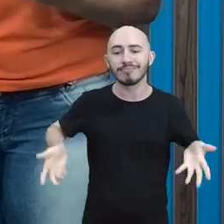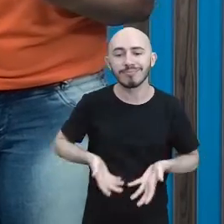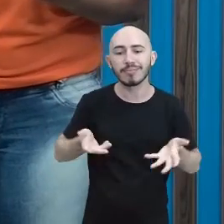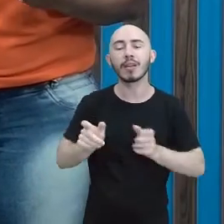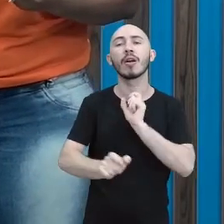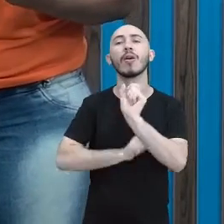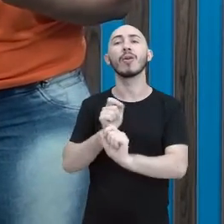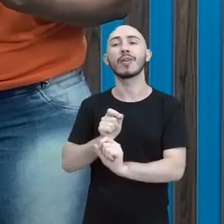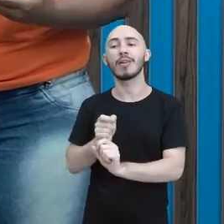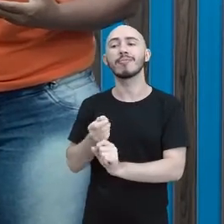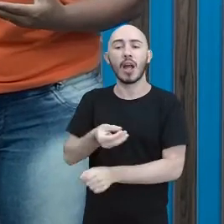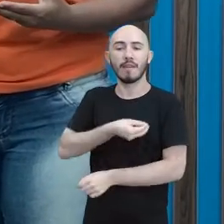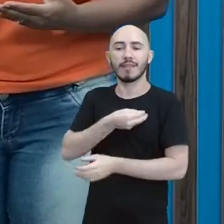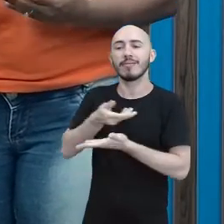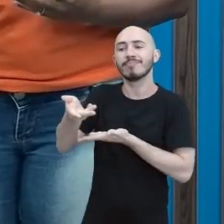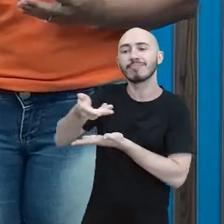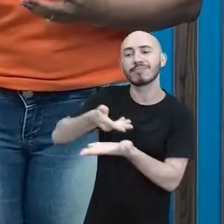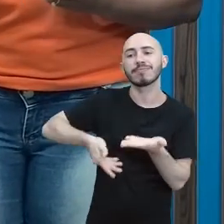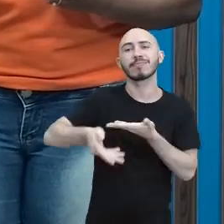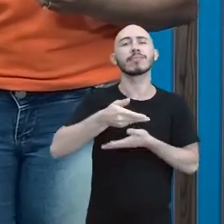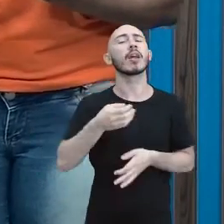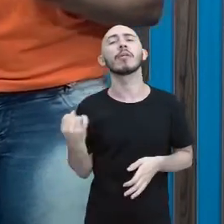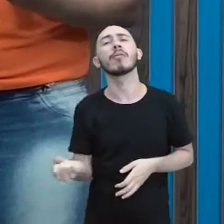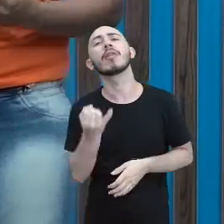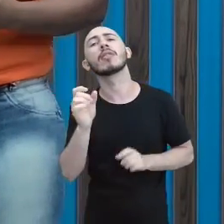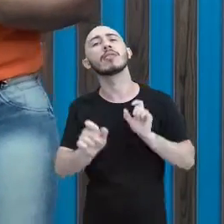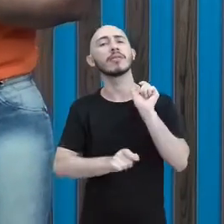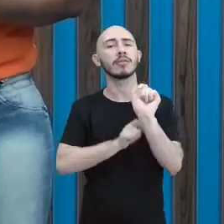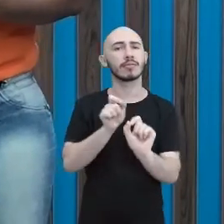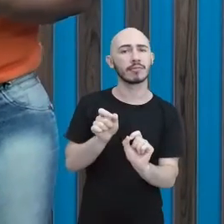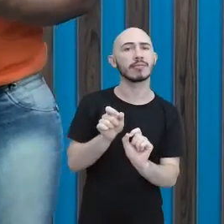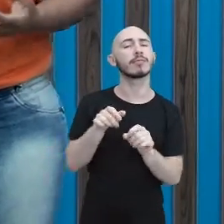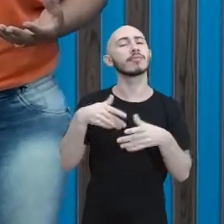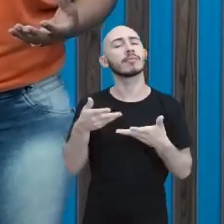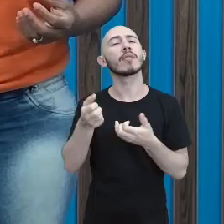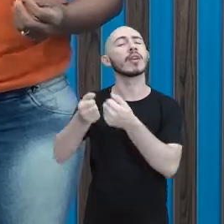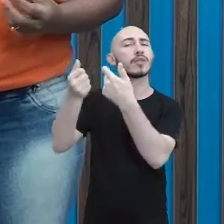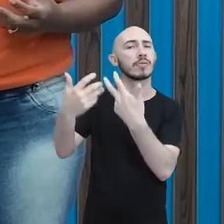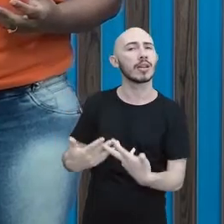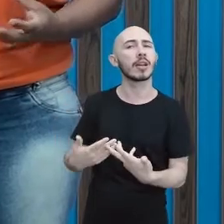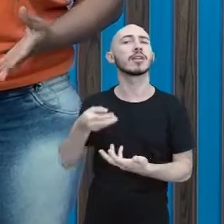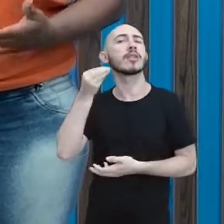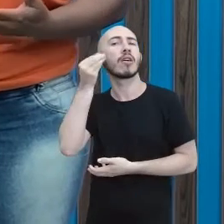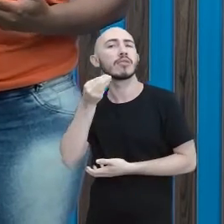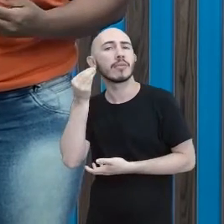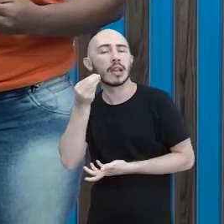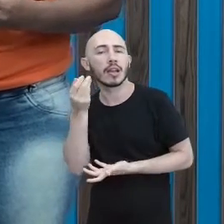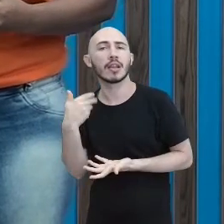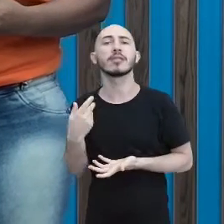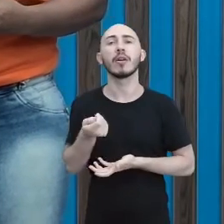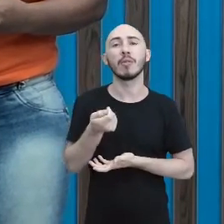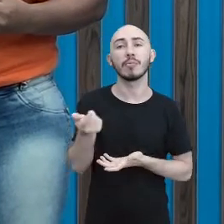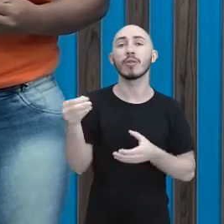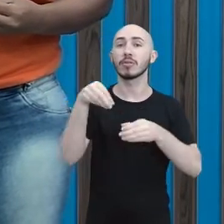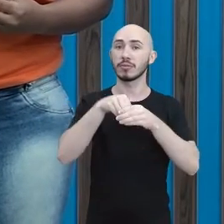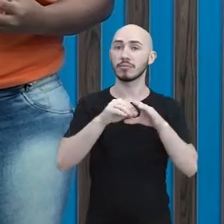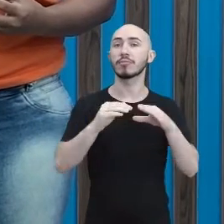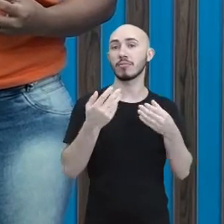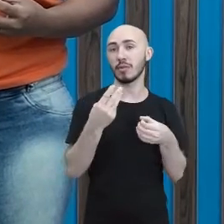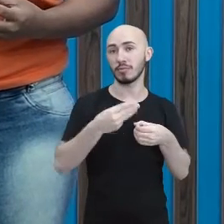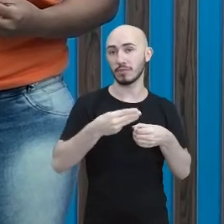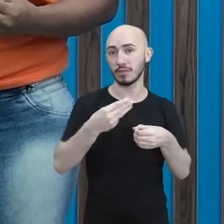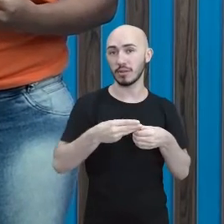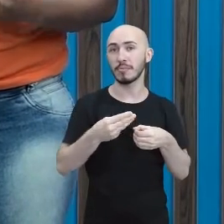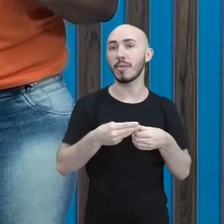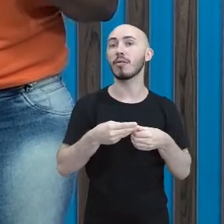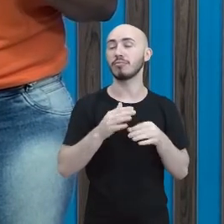a importância dessa convivência? Vamos escutar um pouquinho sobre esse trabalho na creche, que na nossa rede tem